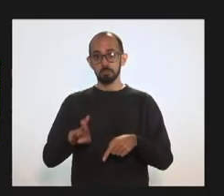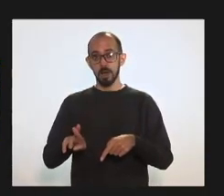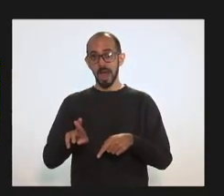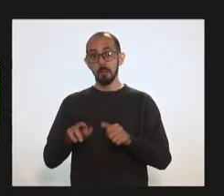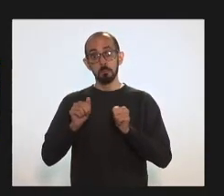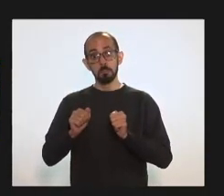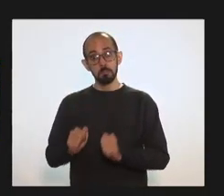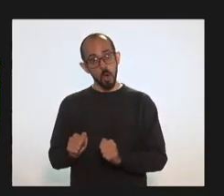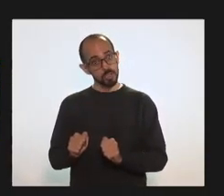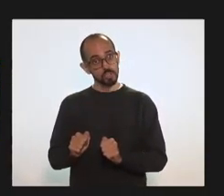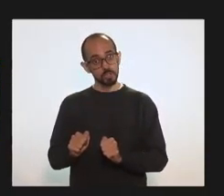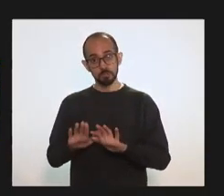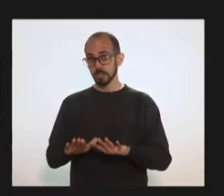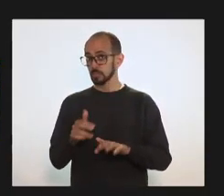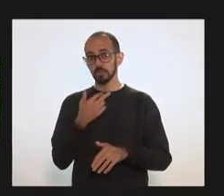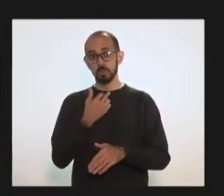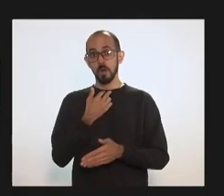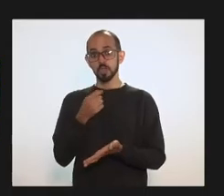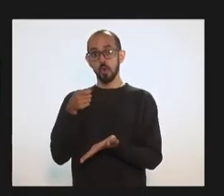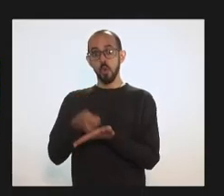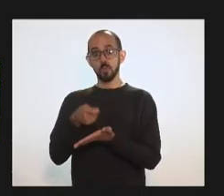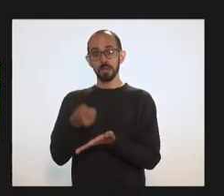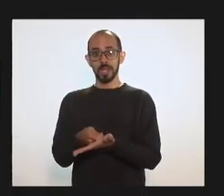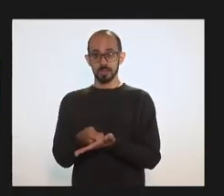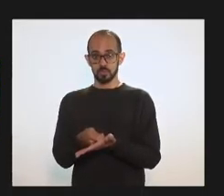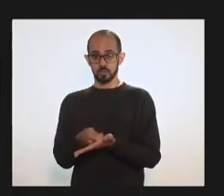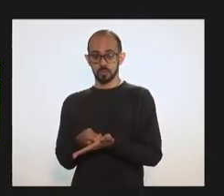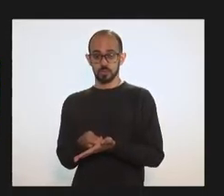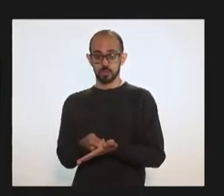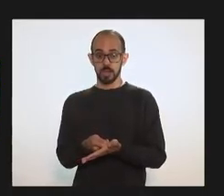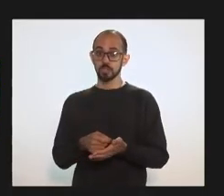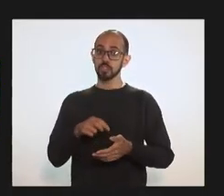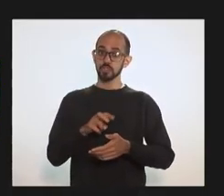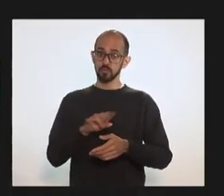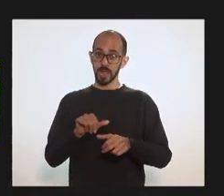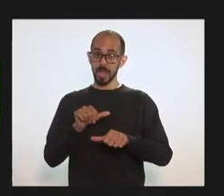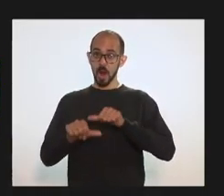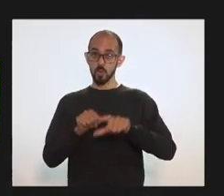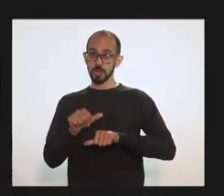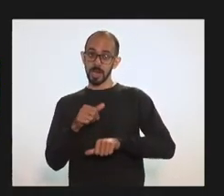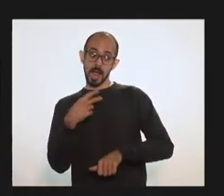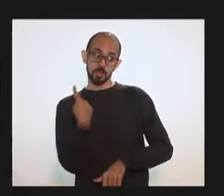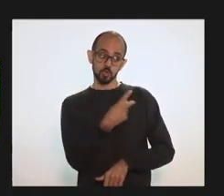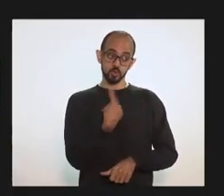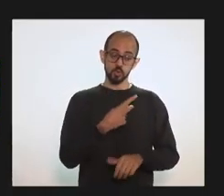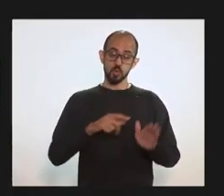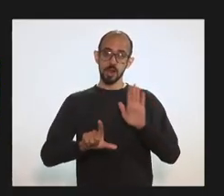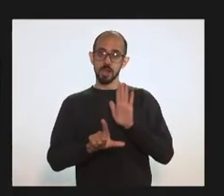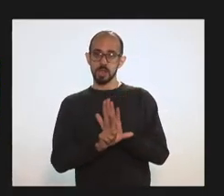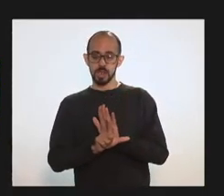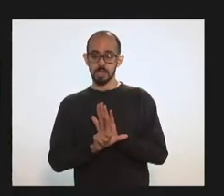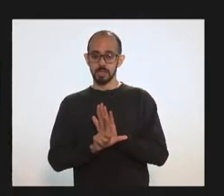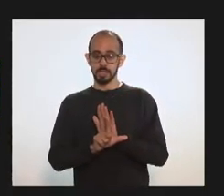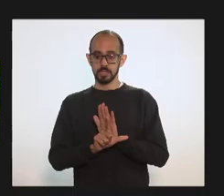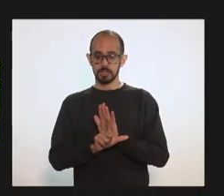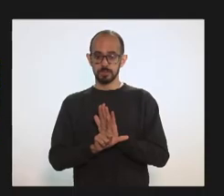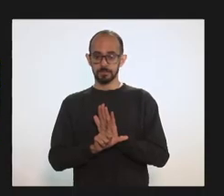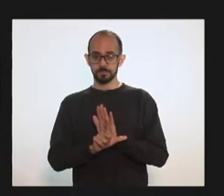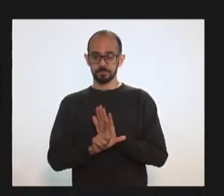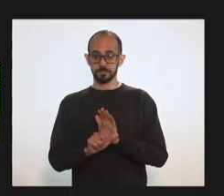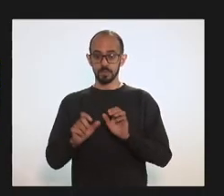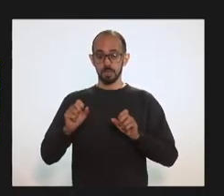quê? Porque na tua lei, a obrigatoriedade é para hotéis e motéis. Na sua lei, a alteração é os